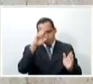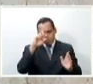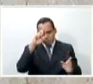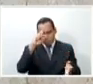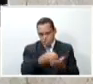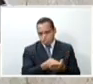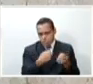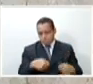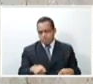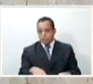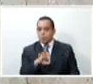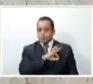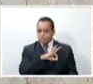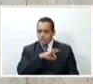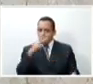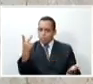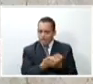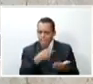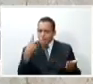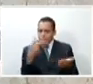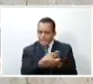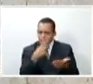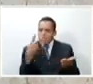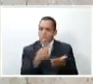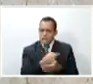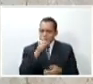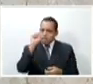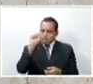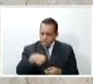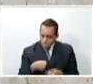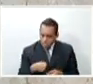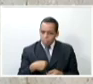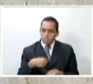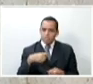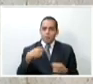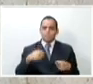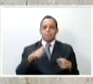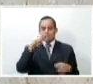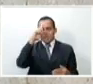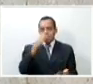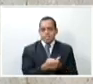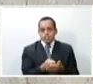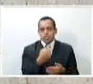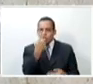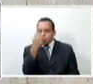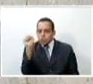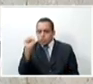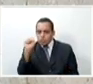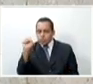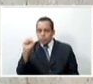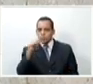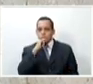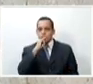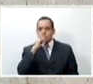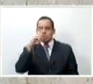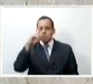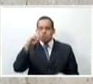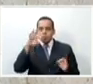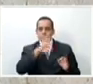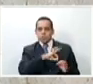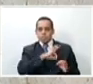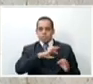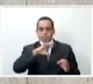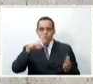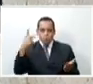porque policial erra, e erra muito porque trabalha na rua, tem que decidir em segundos uma ocorrência. Não é possível quando um policial erra, toda